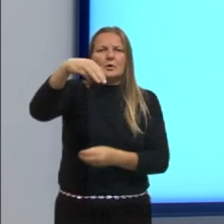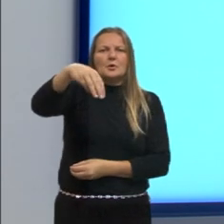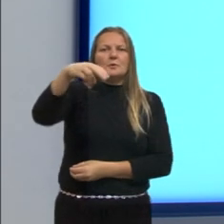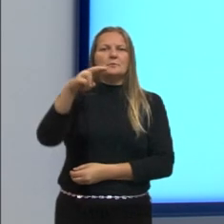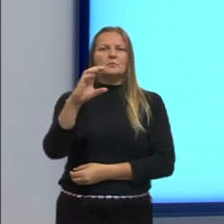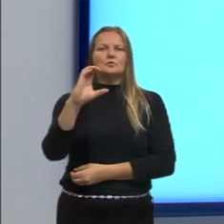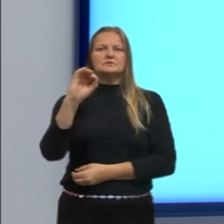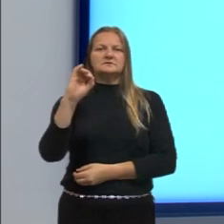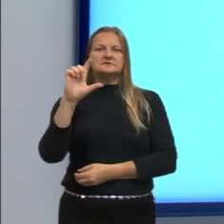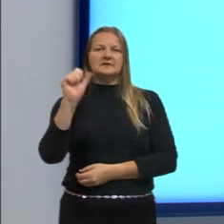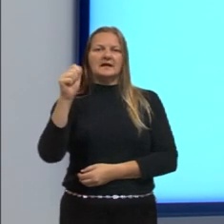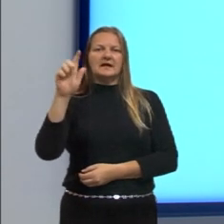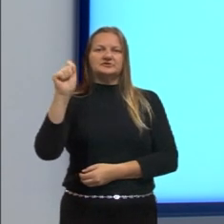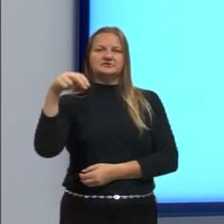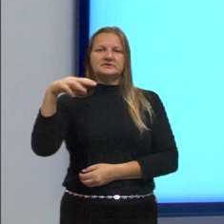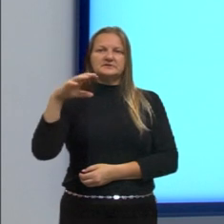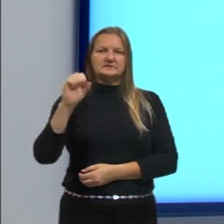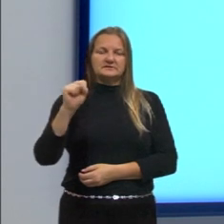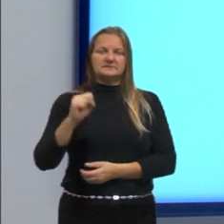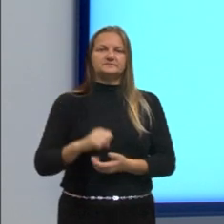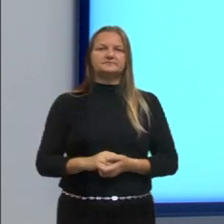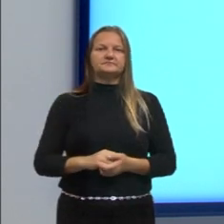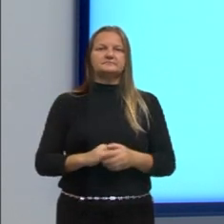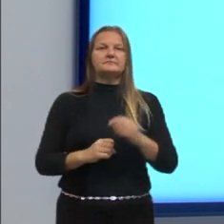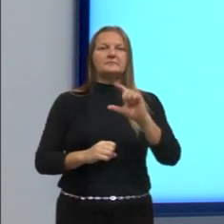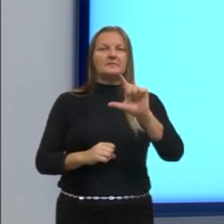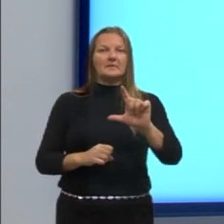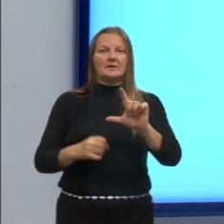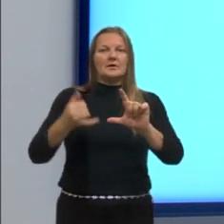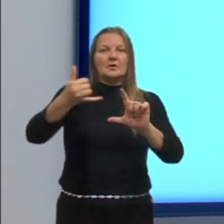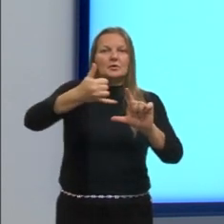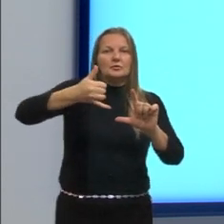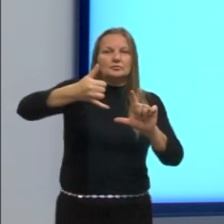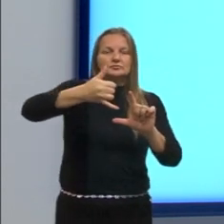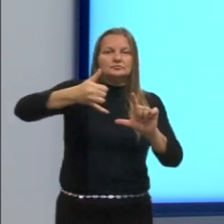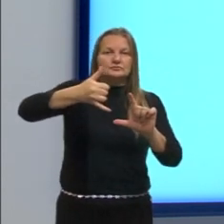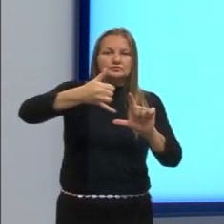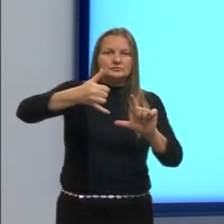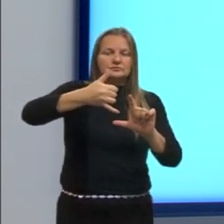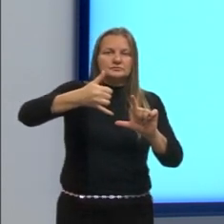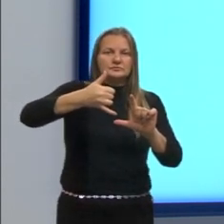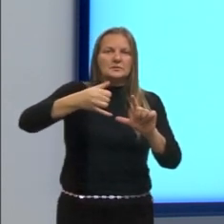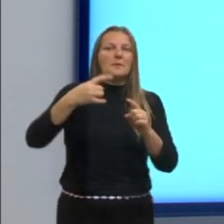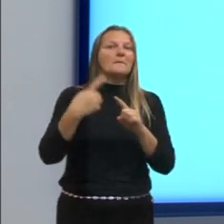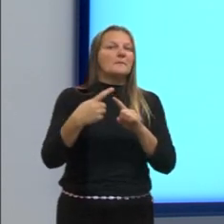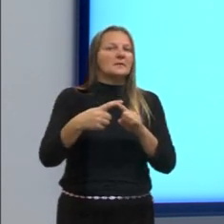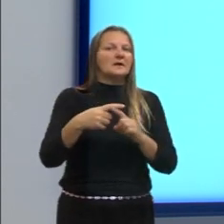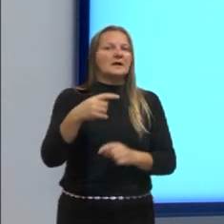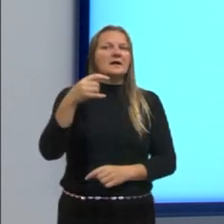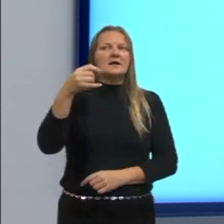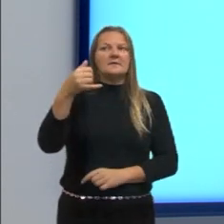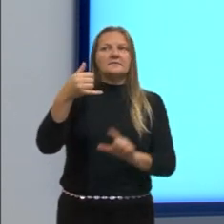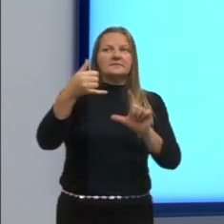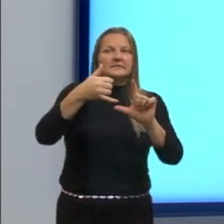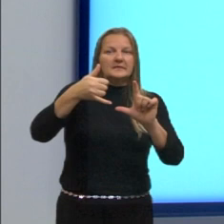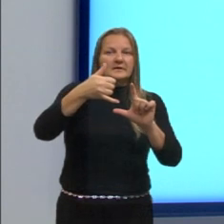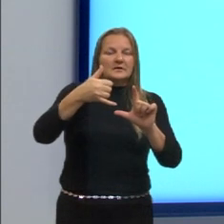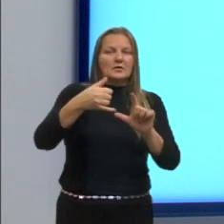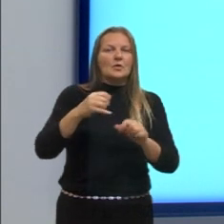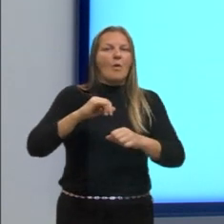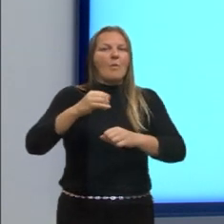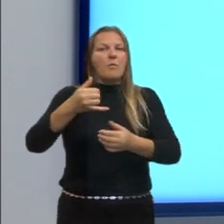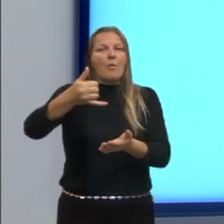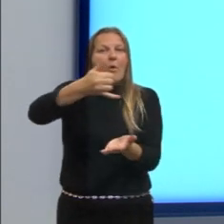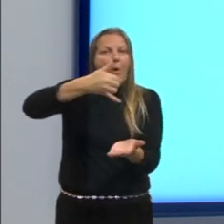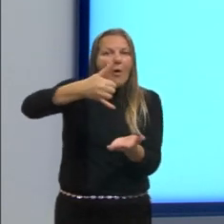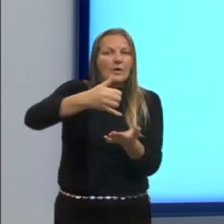os lipídios nós já falamos de lipídios quando falamos dos ésteres porque os lipídios são óleos e gorduras são